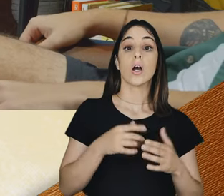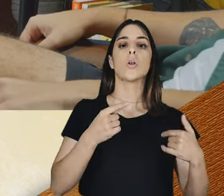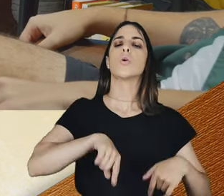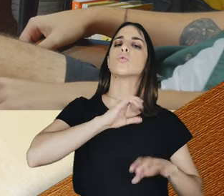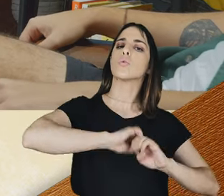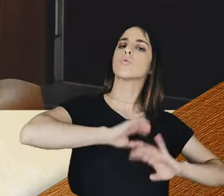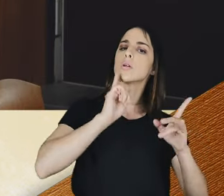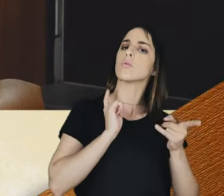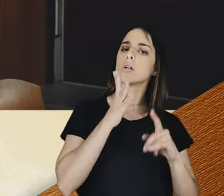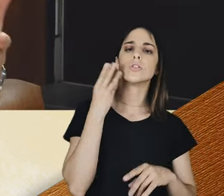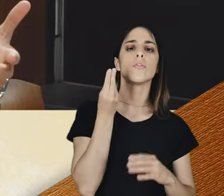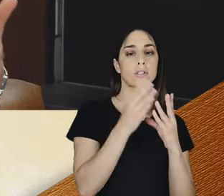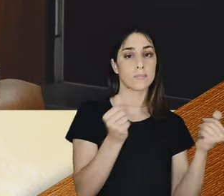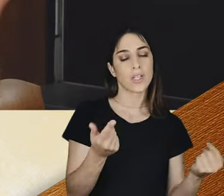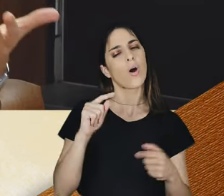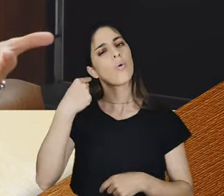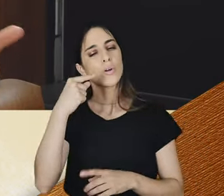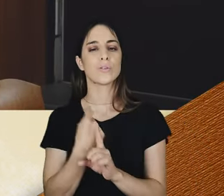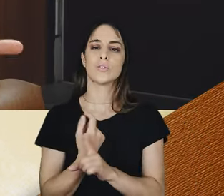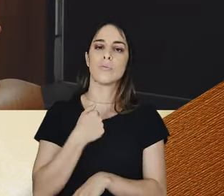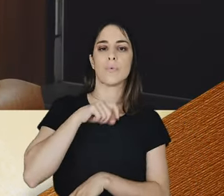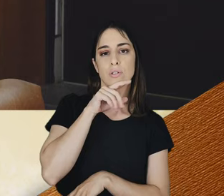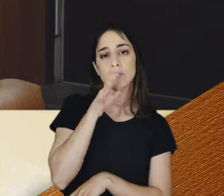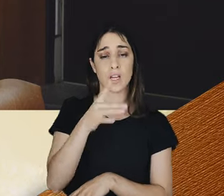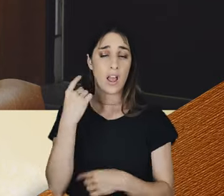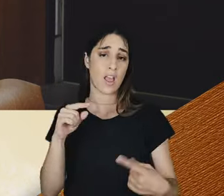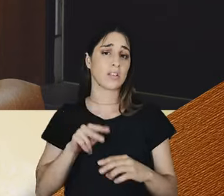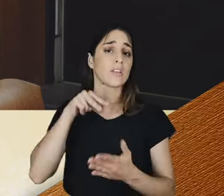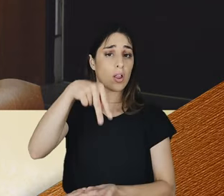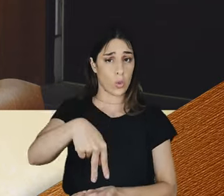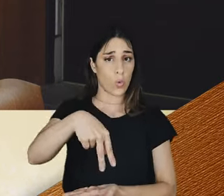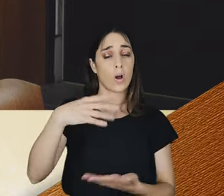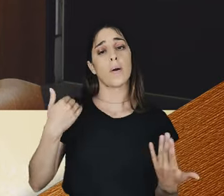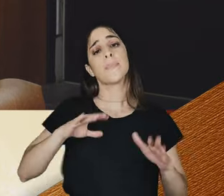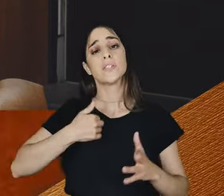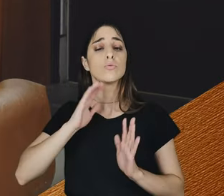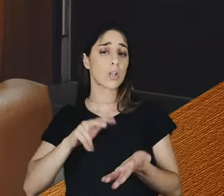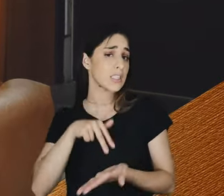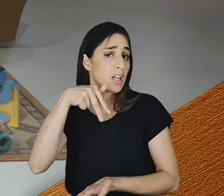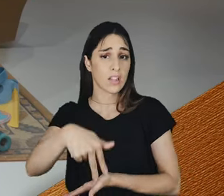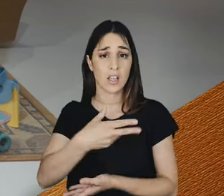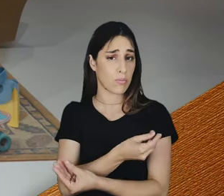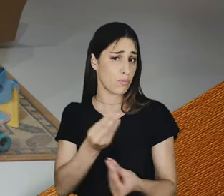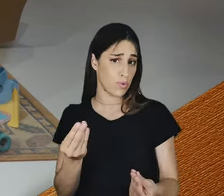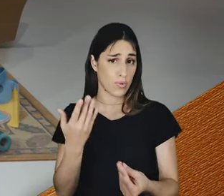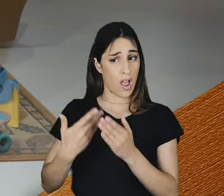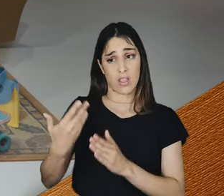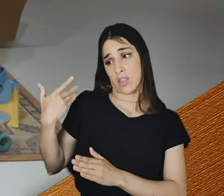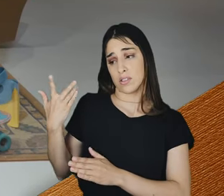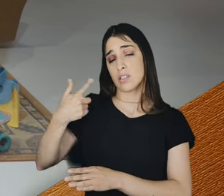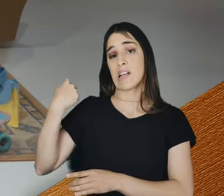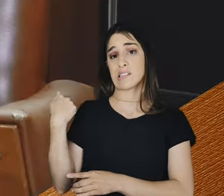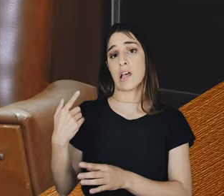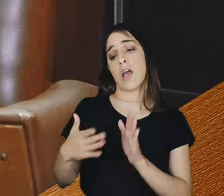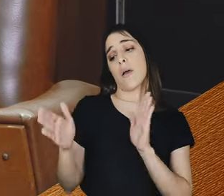desaparecido? A única coisa que eu posso concluir neste momento é que ele saltou, Vitor. Agora, já eu saltei muitas vezes na minha altura, e estamos a falar de uma época